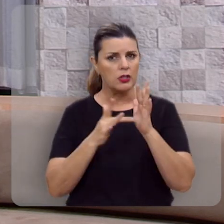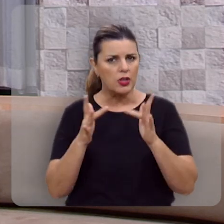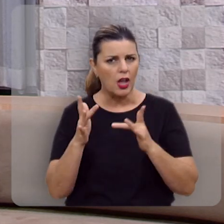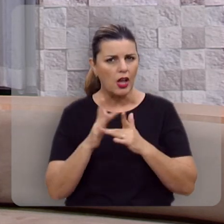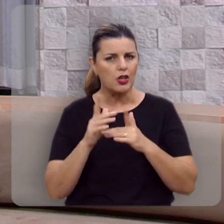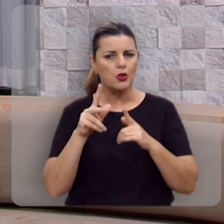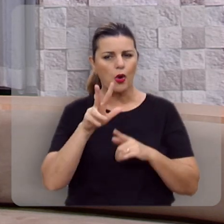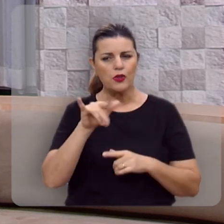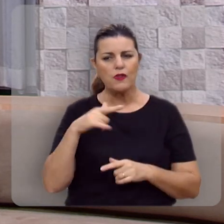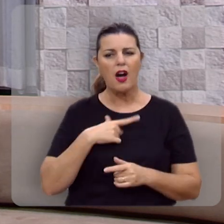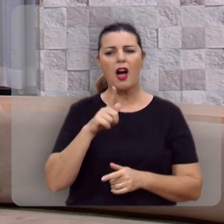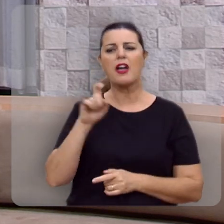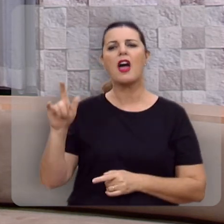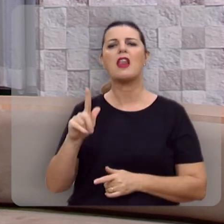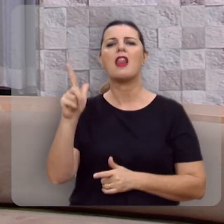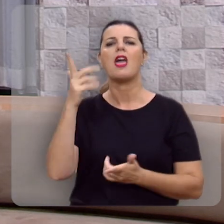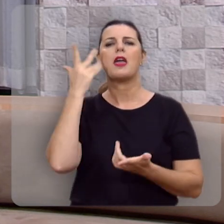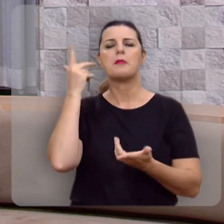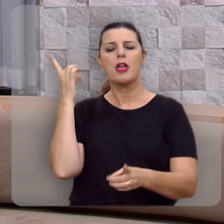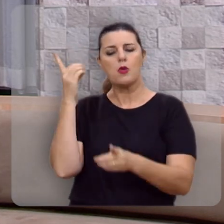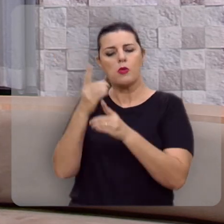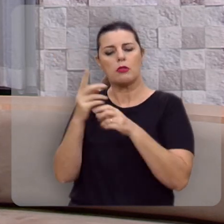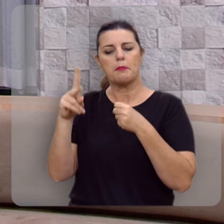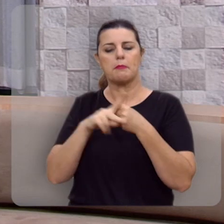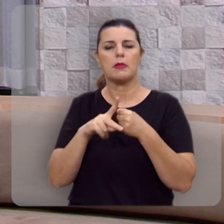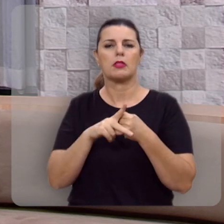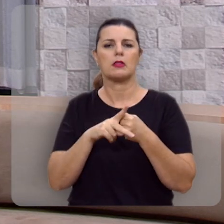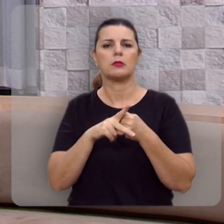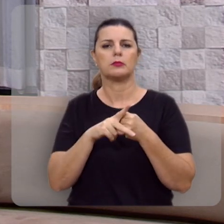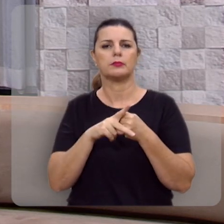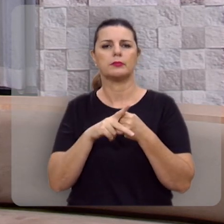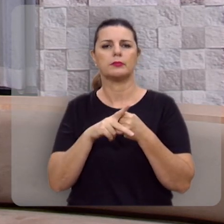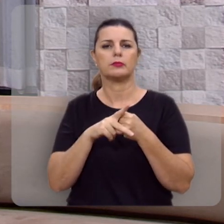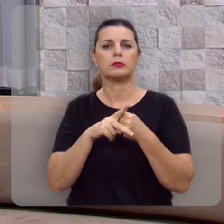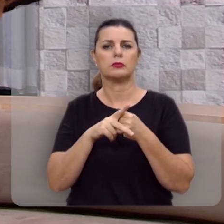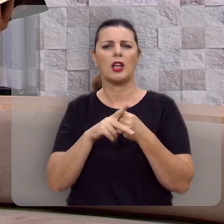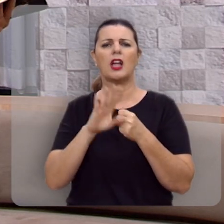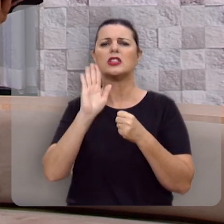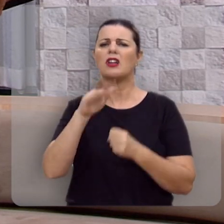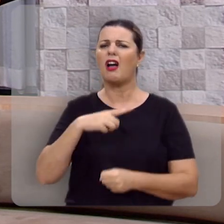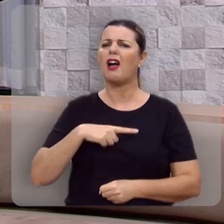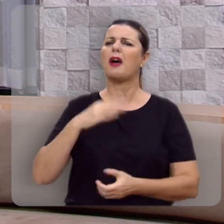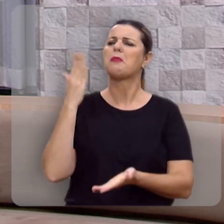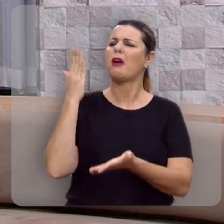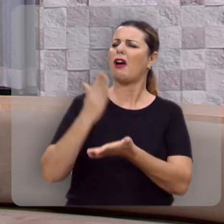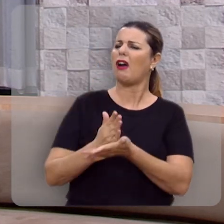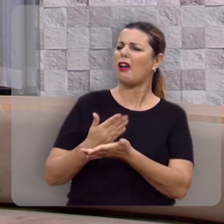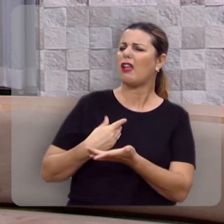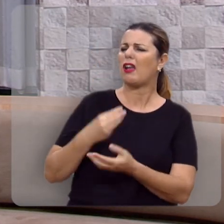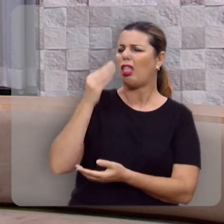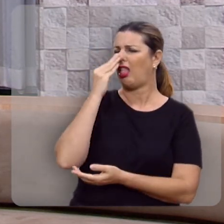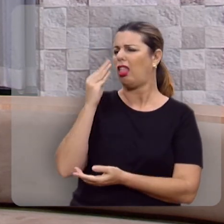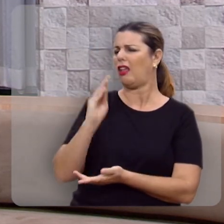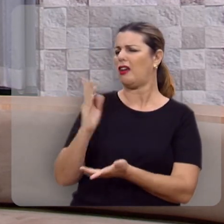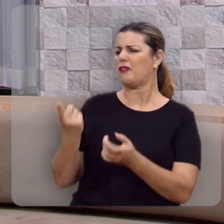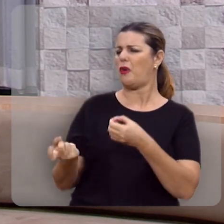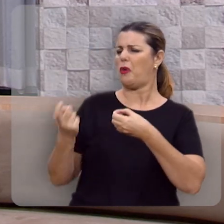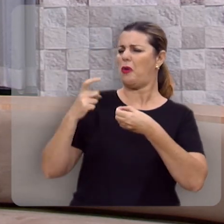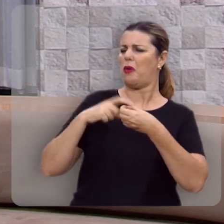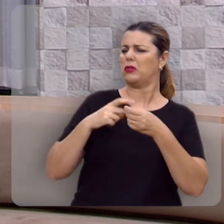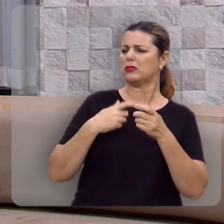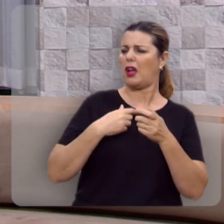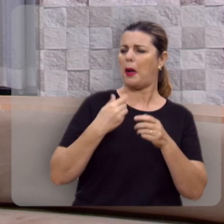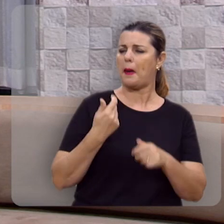Jesus vai para Galiléia para encontrar-se com Pedro. Ele já tinha desistido de tudo a ponto de retornar às